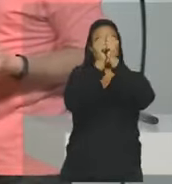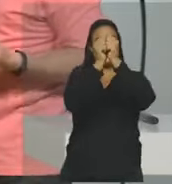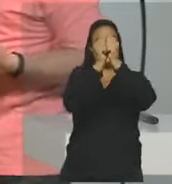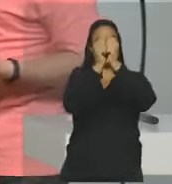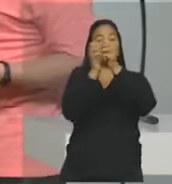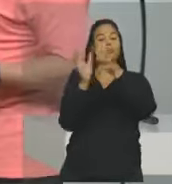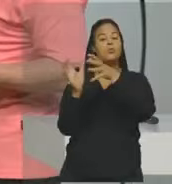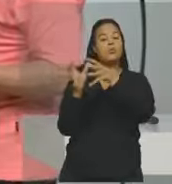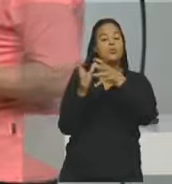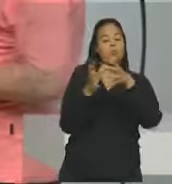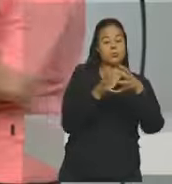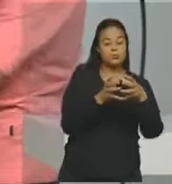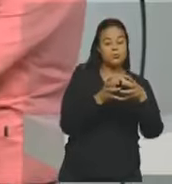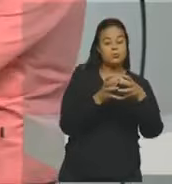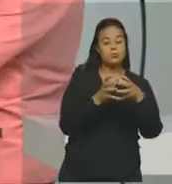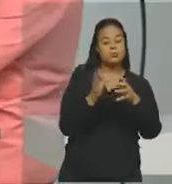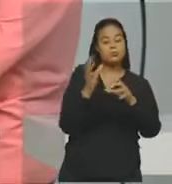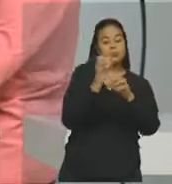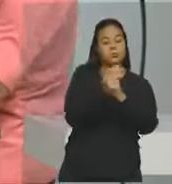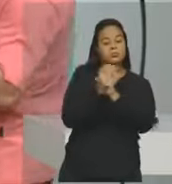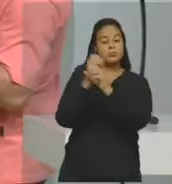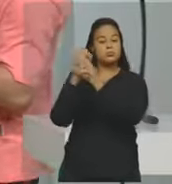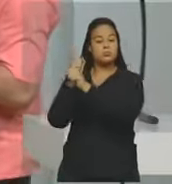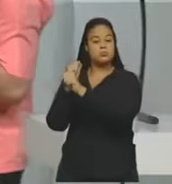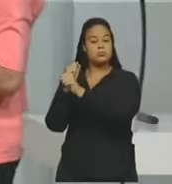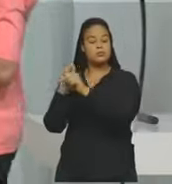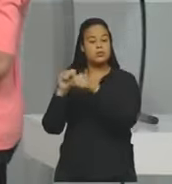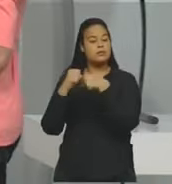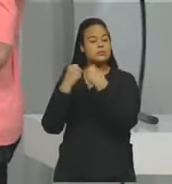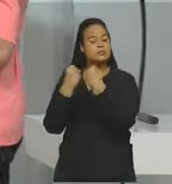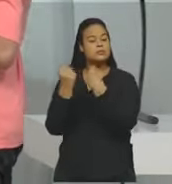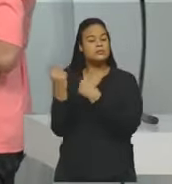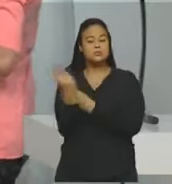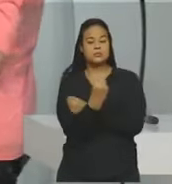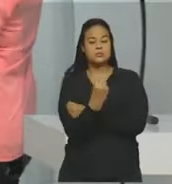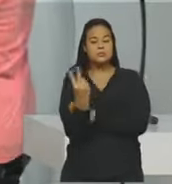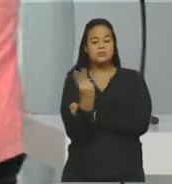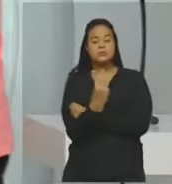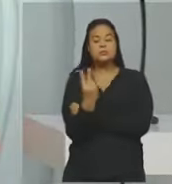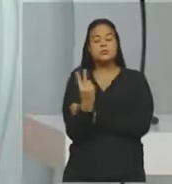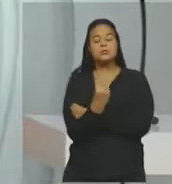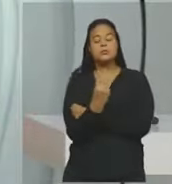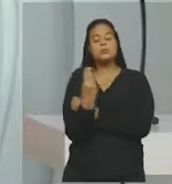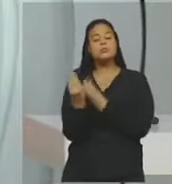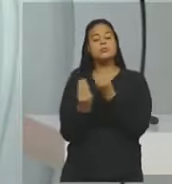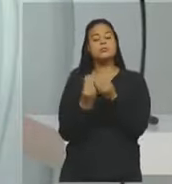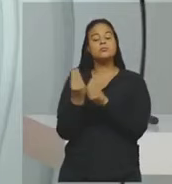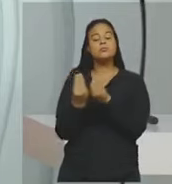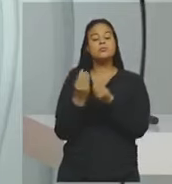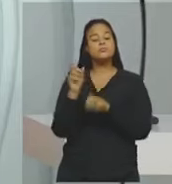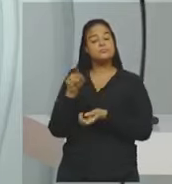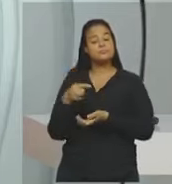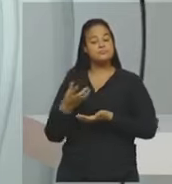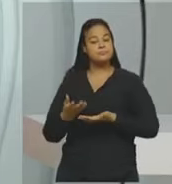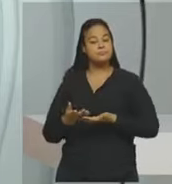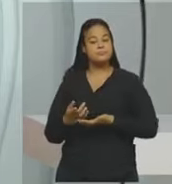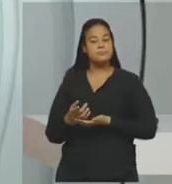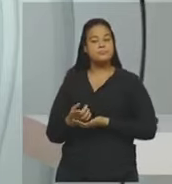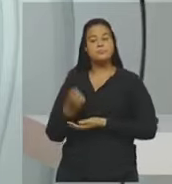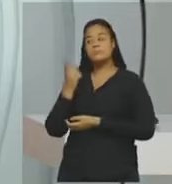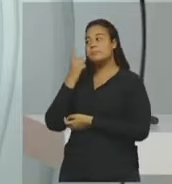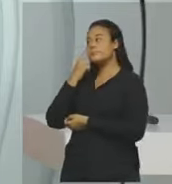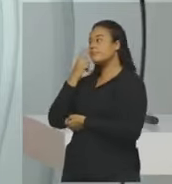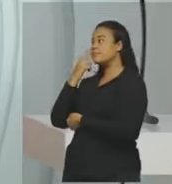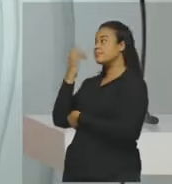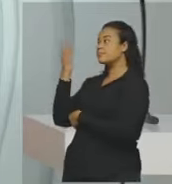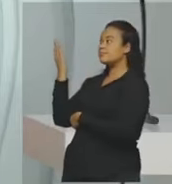conjunto. Então, calculando a resistência equivalente ali, vai ficar como? Ó, a minha resistência equivalente